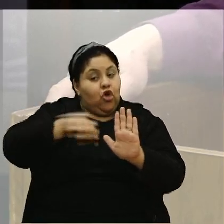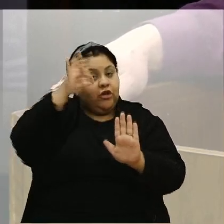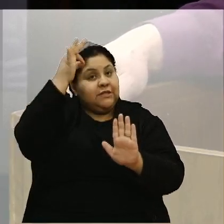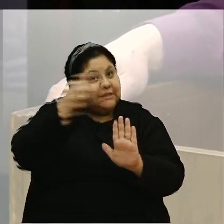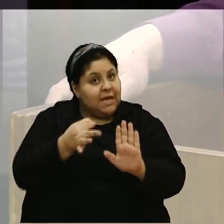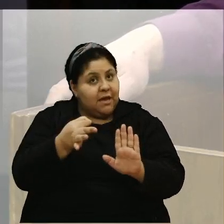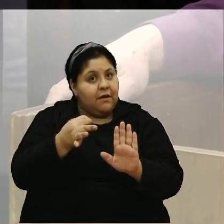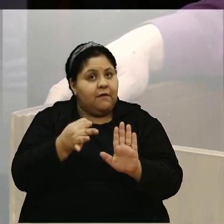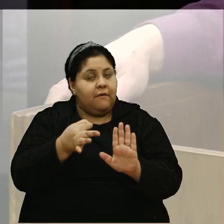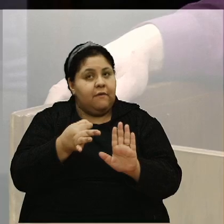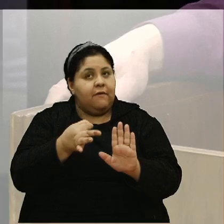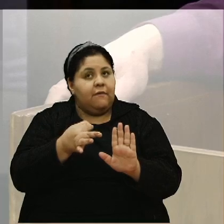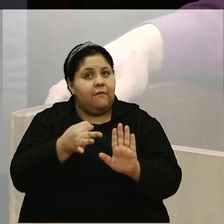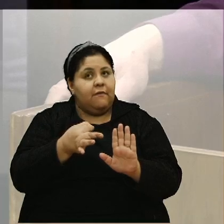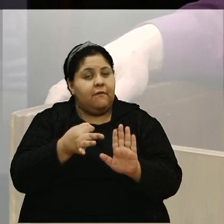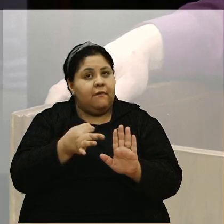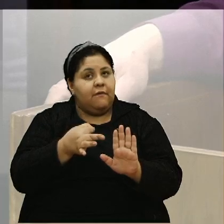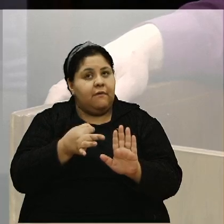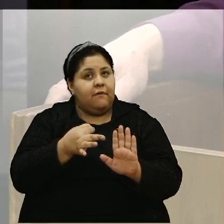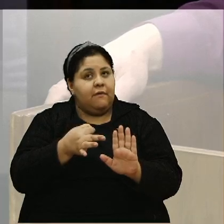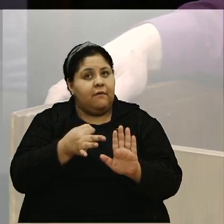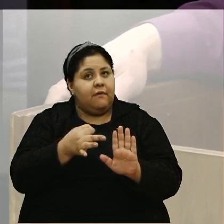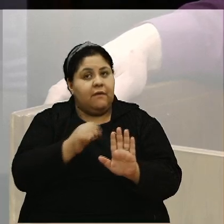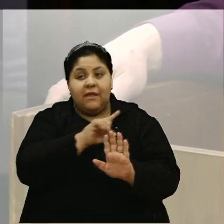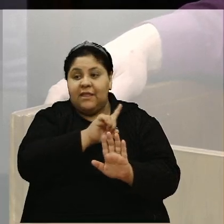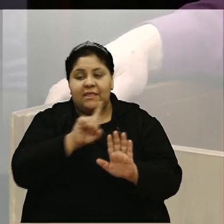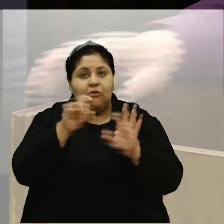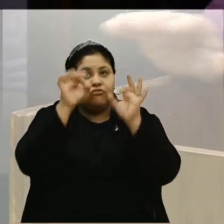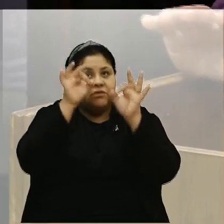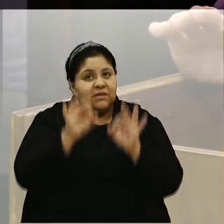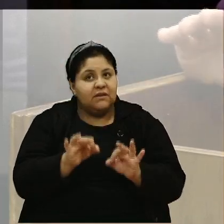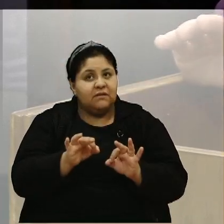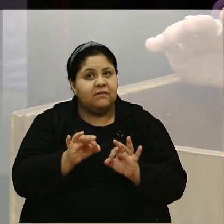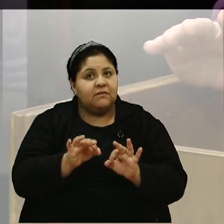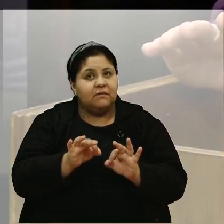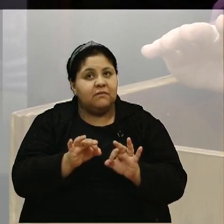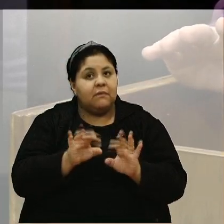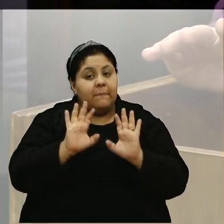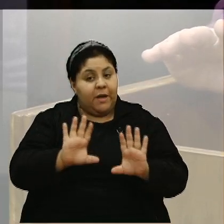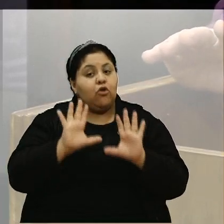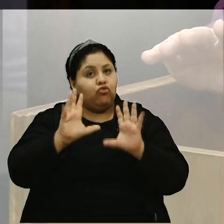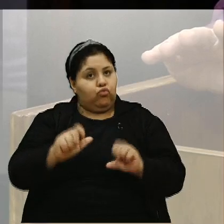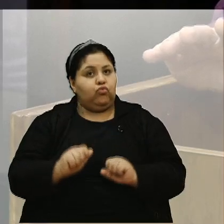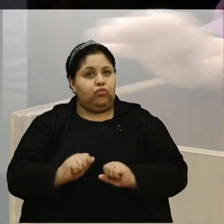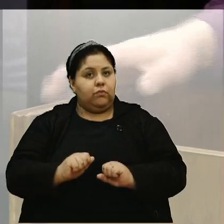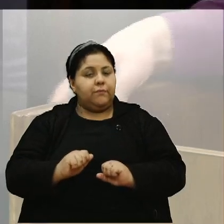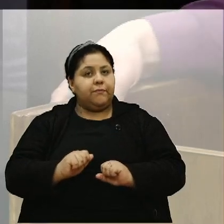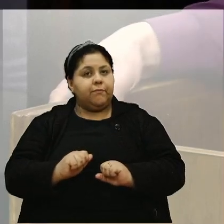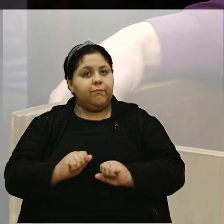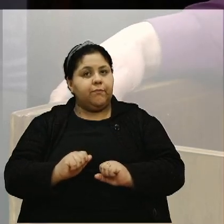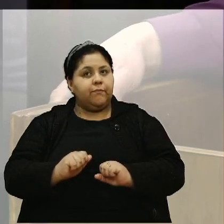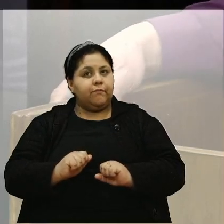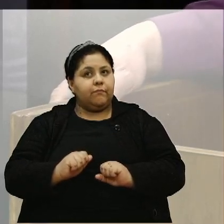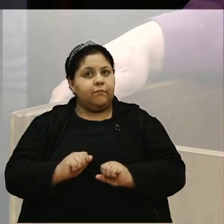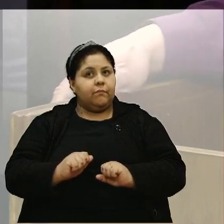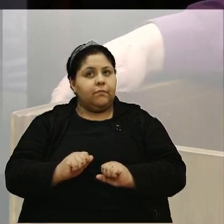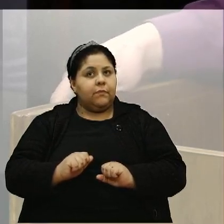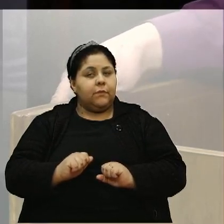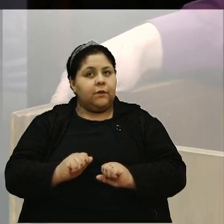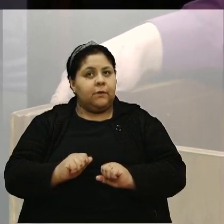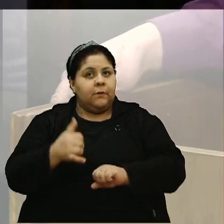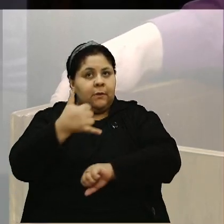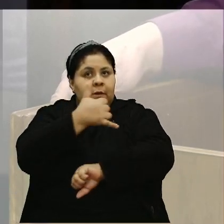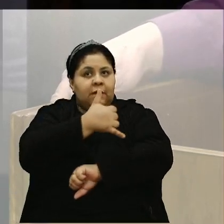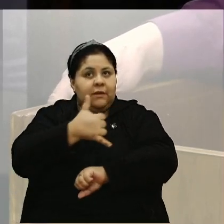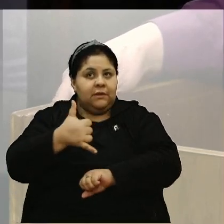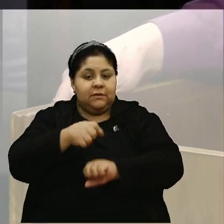falei por Rudy, mesmo com pouco estudo, que não iria dar certo. E aí parou tudo. Aí a travessia de Caico, para